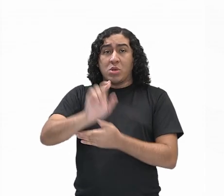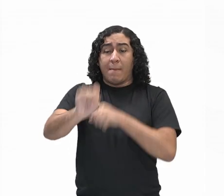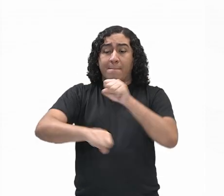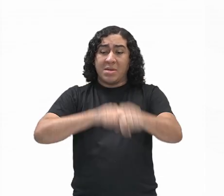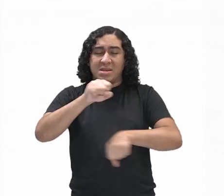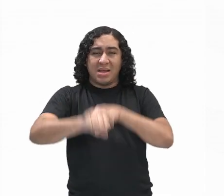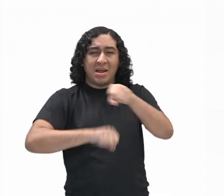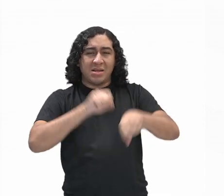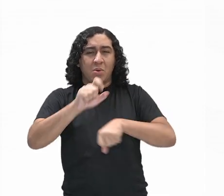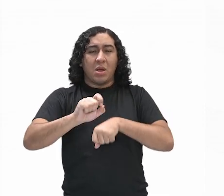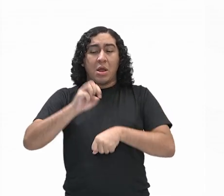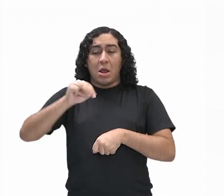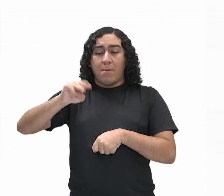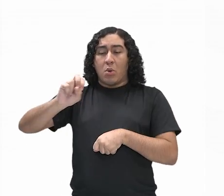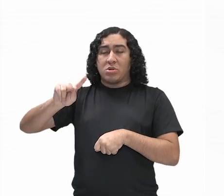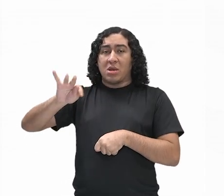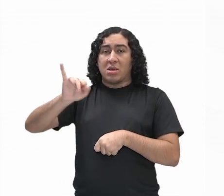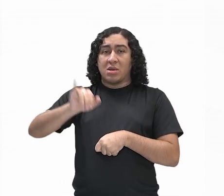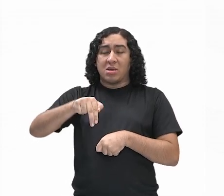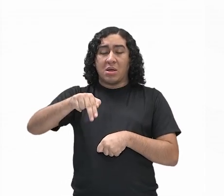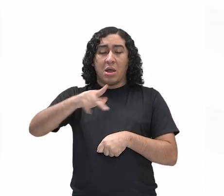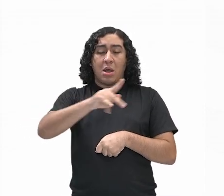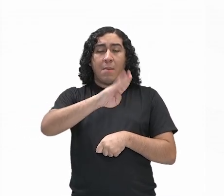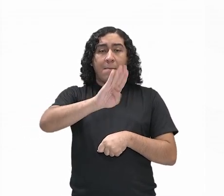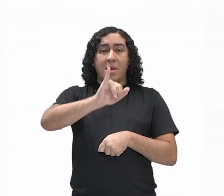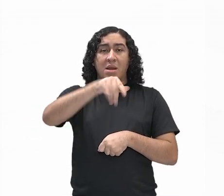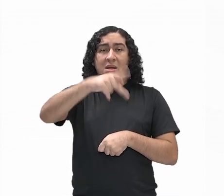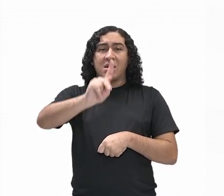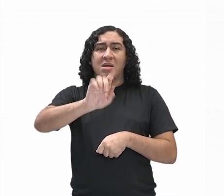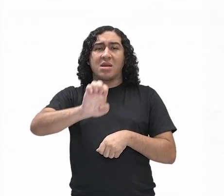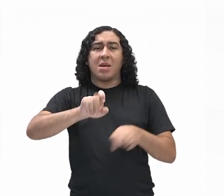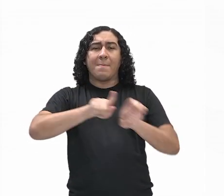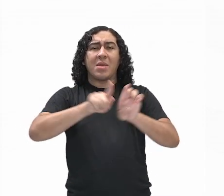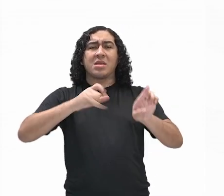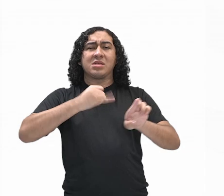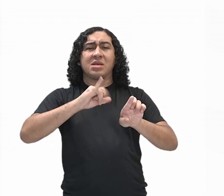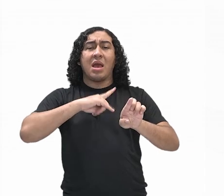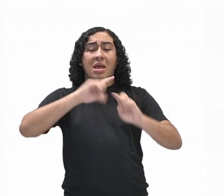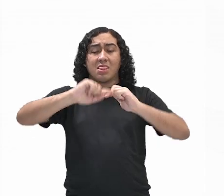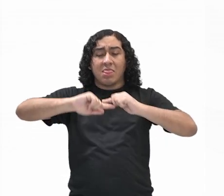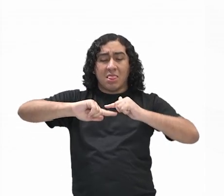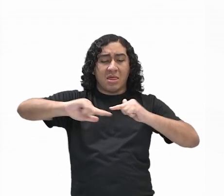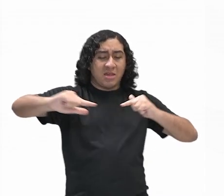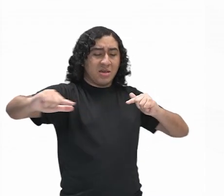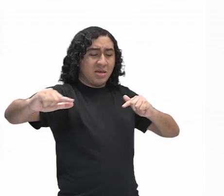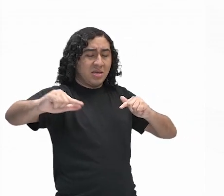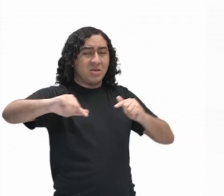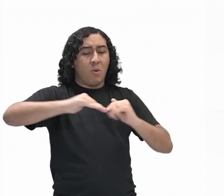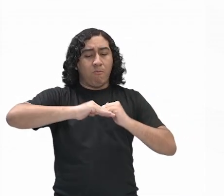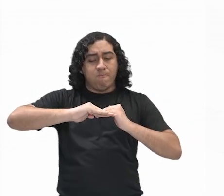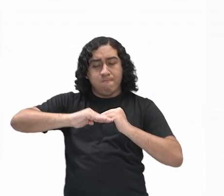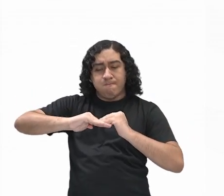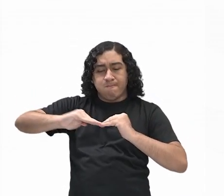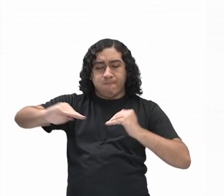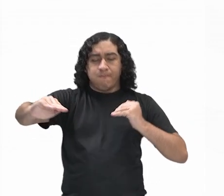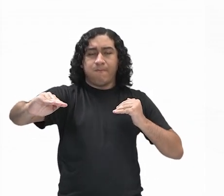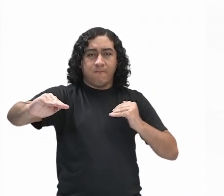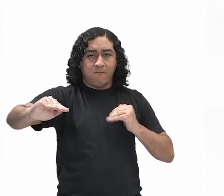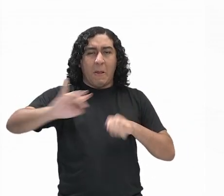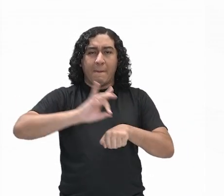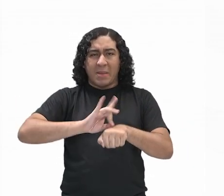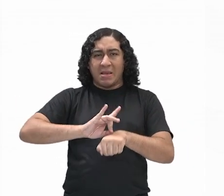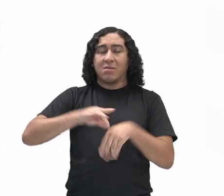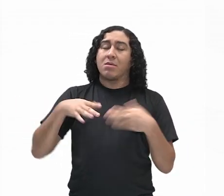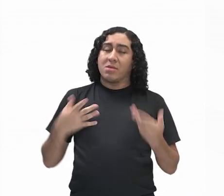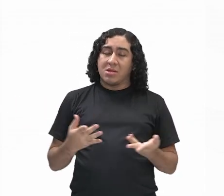bicicleta mountain bike, que tem um pneu mais grosso. E quando é pista de corrida em estrada, pistas cobertas, aí é essa bicicleta